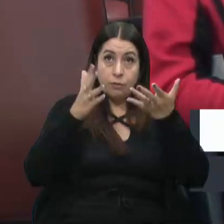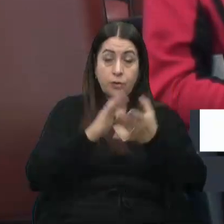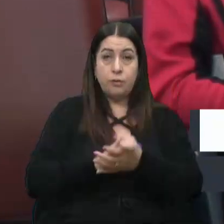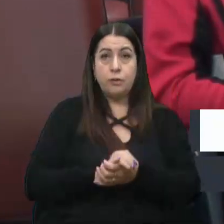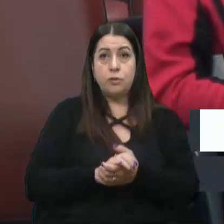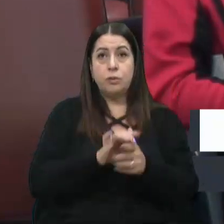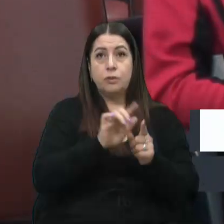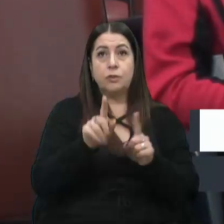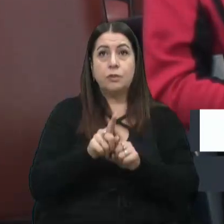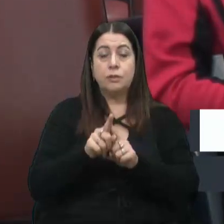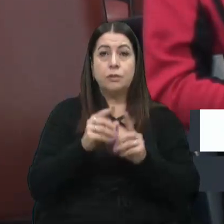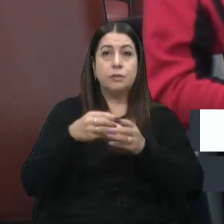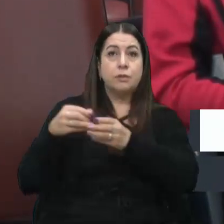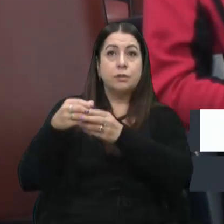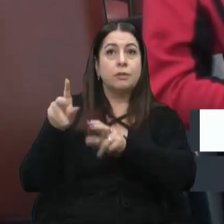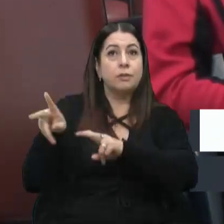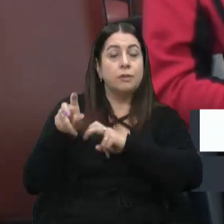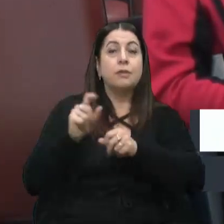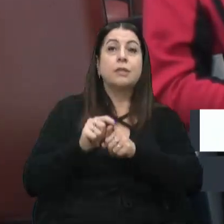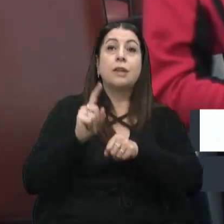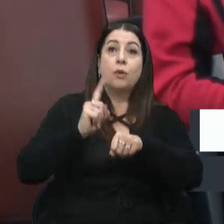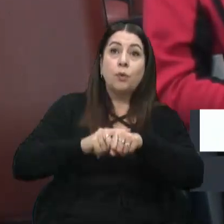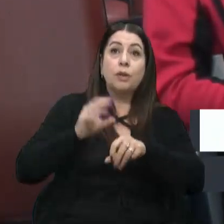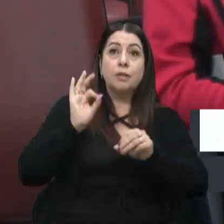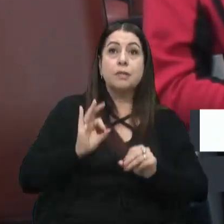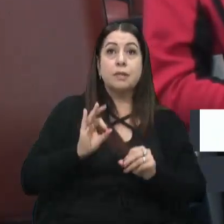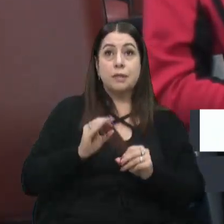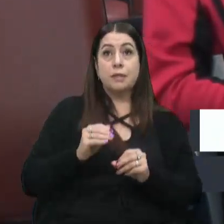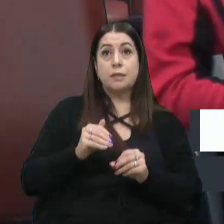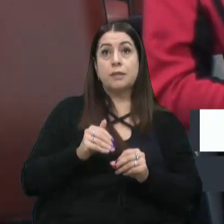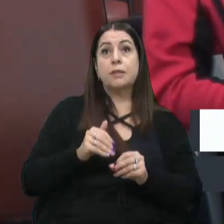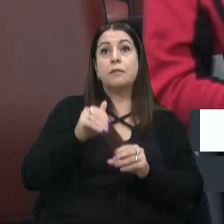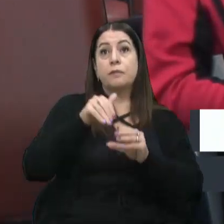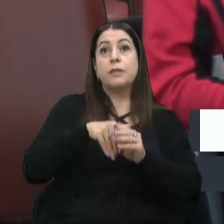fomentar o turismo rural. Por isso, na hora certa, vou votar